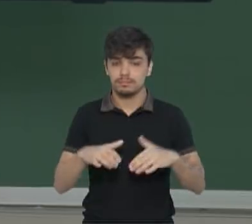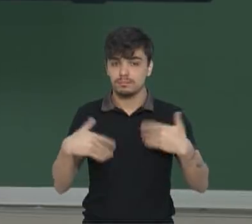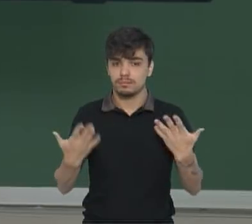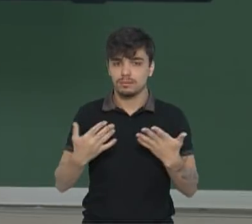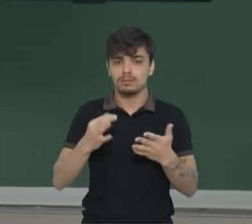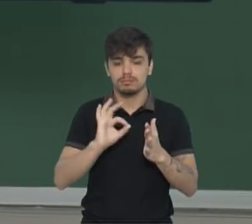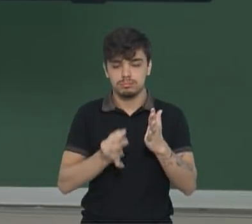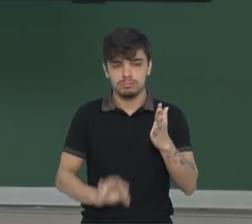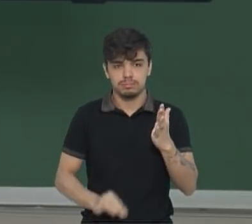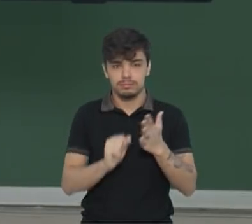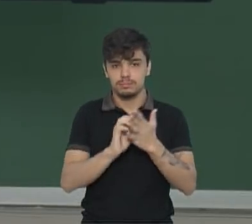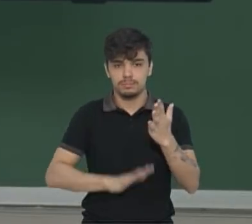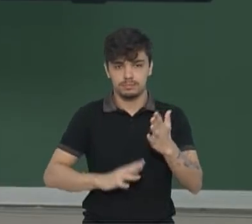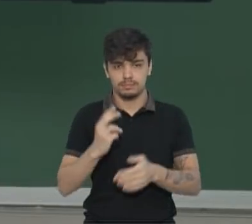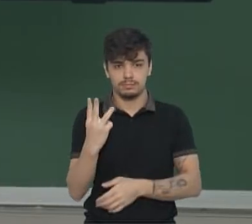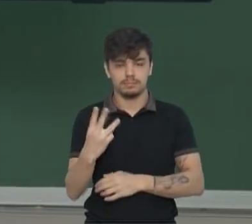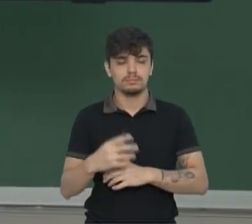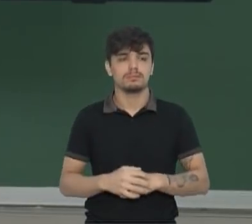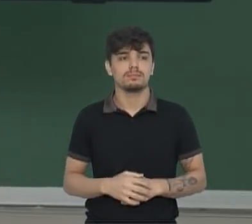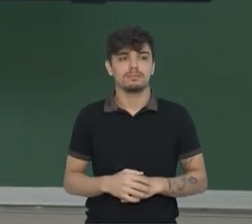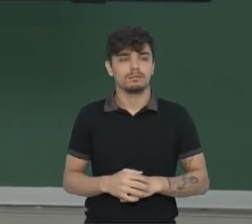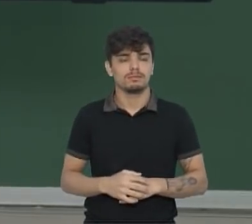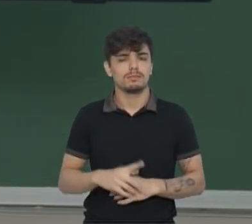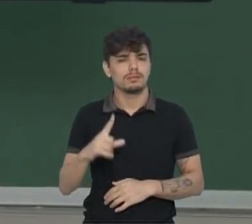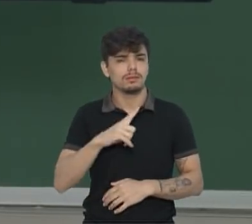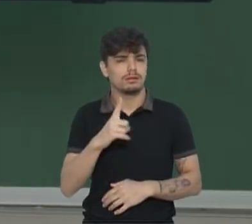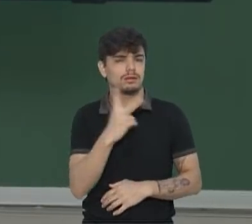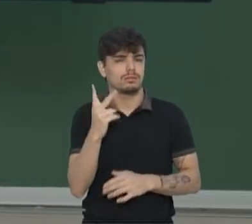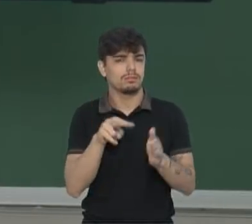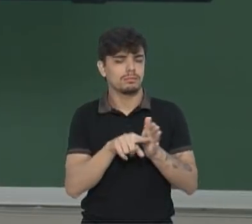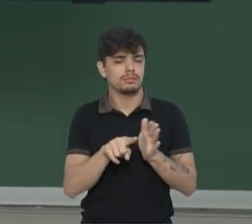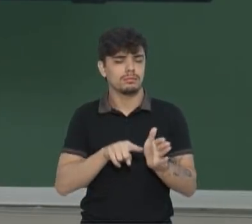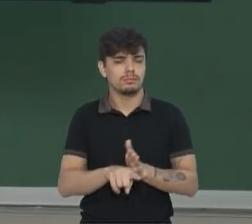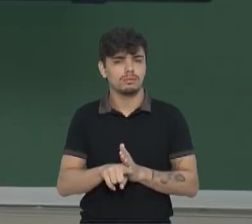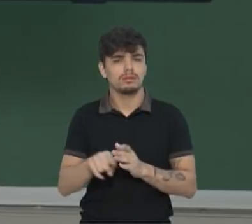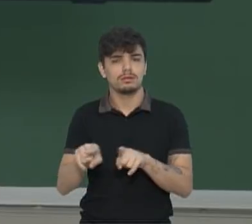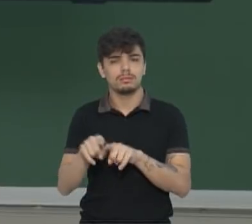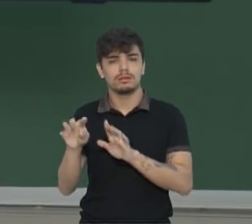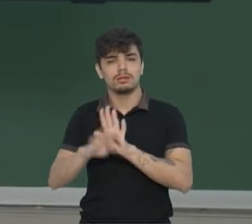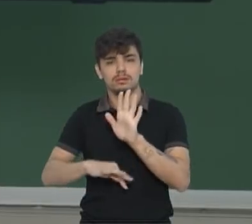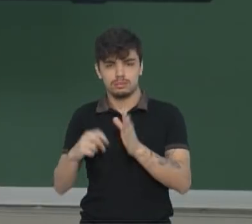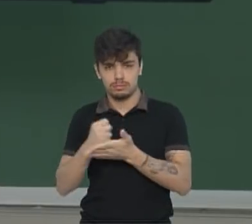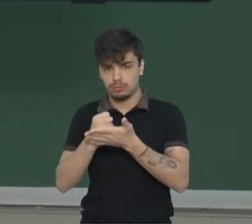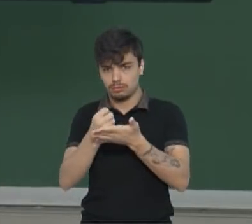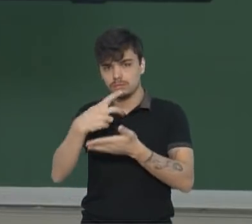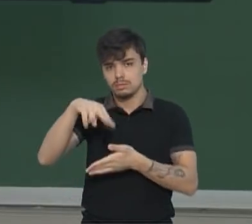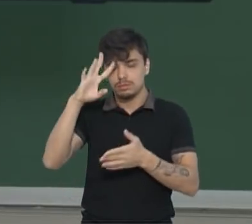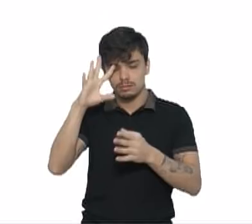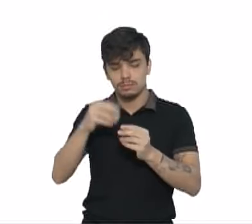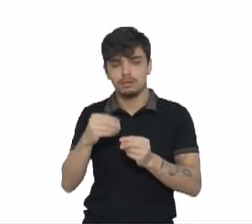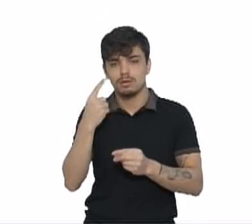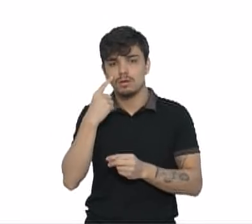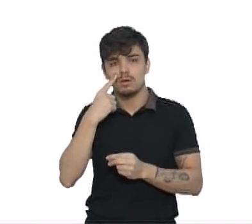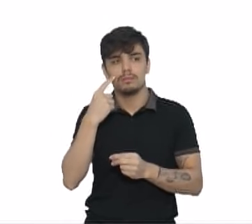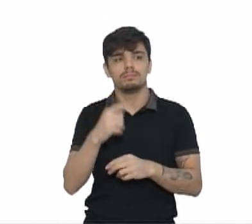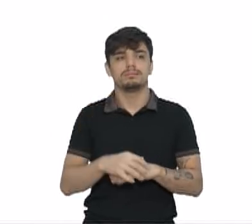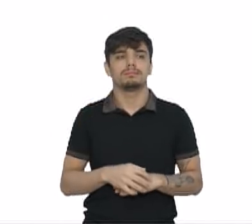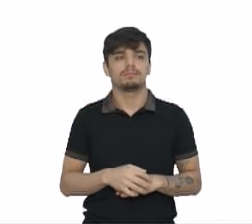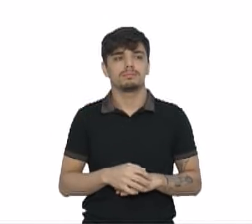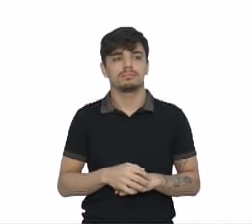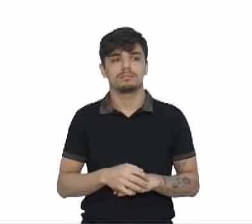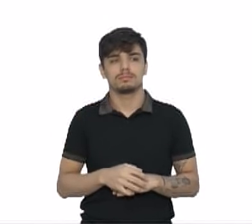Então, vamos à correção da atividade 3. Então, tinha lá as duas questões, o texto de apoio e agora as perguntinhas aqui. Segundo o texto, quais eram